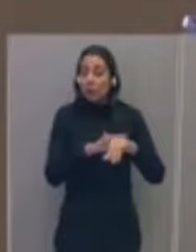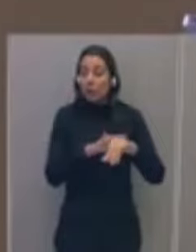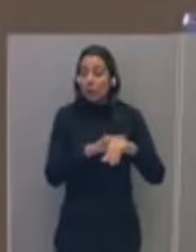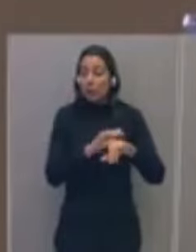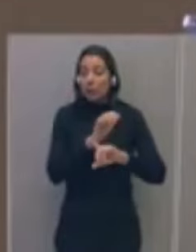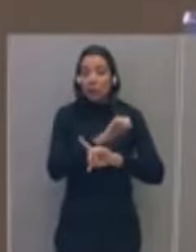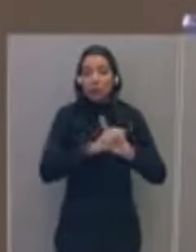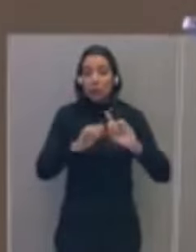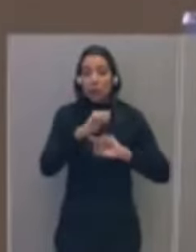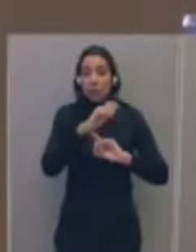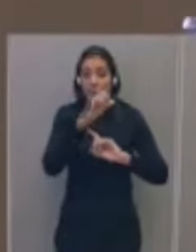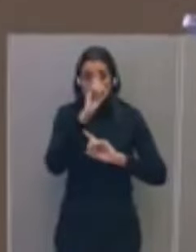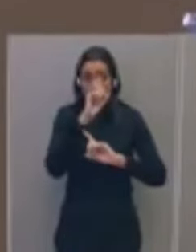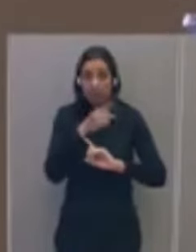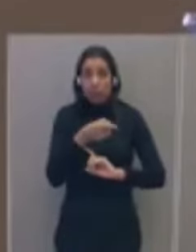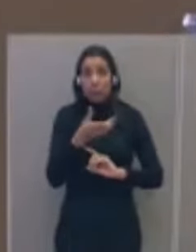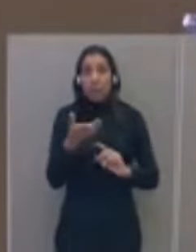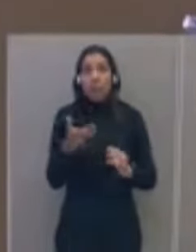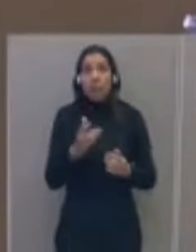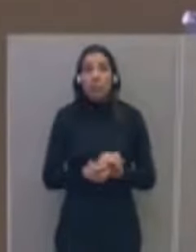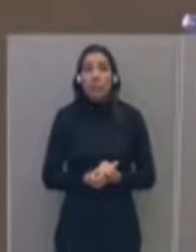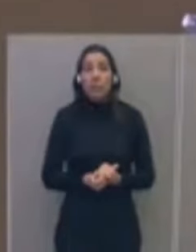doenças socialmente determinadas.